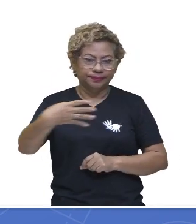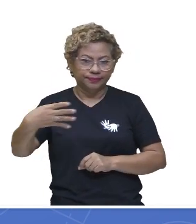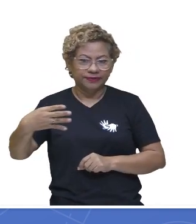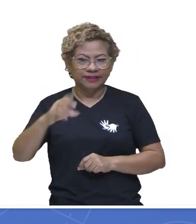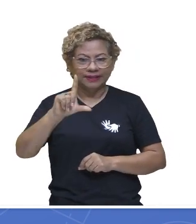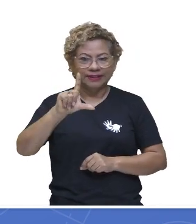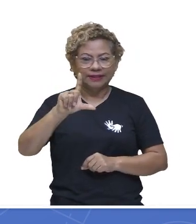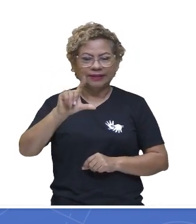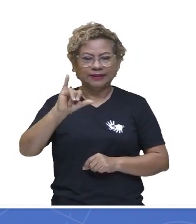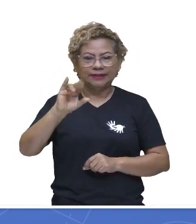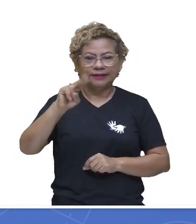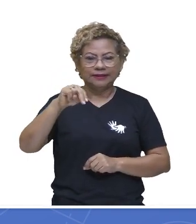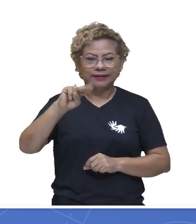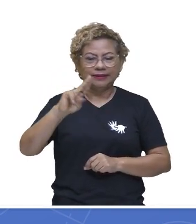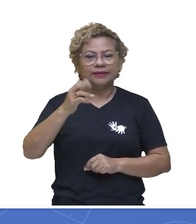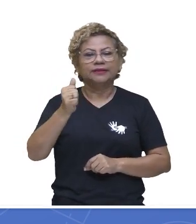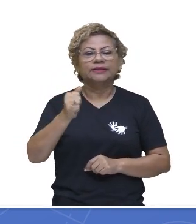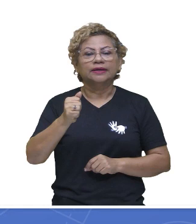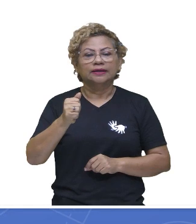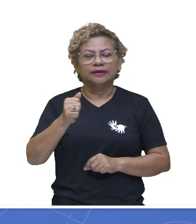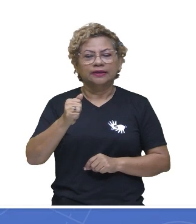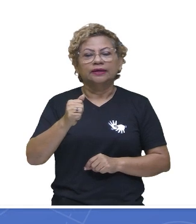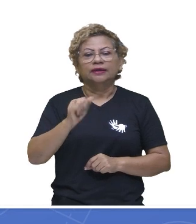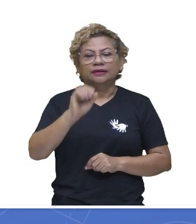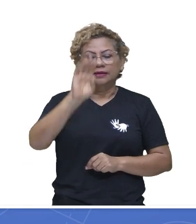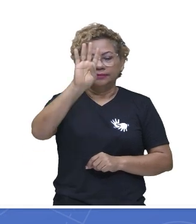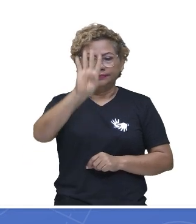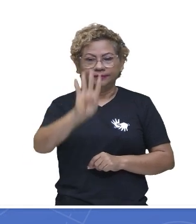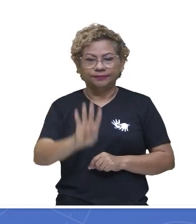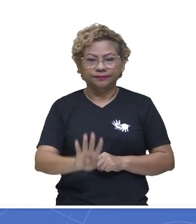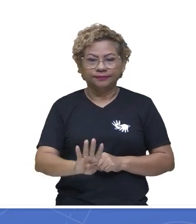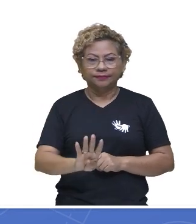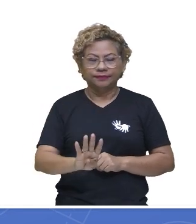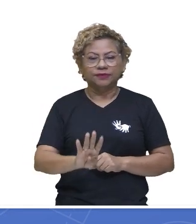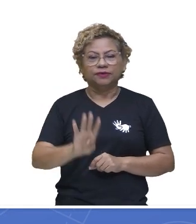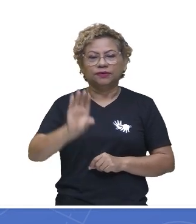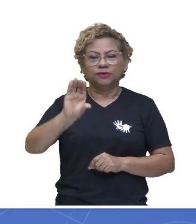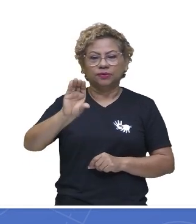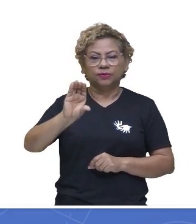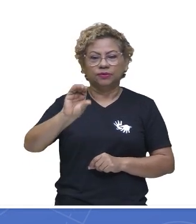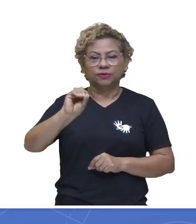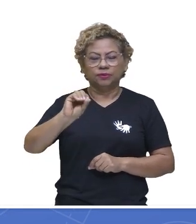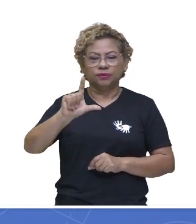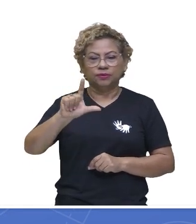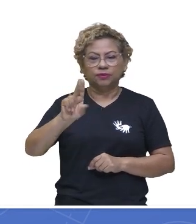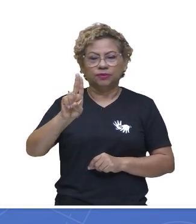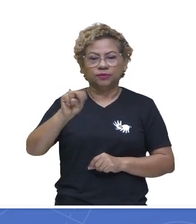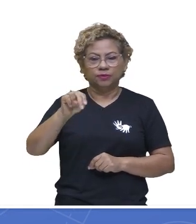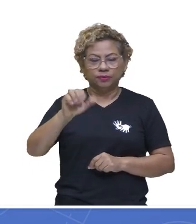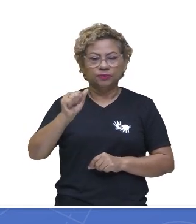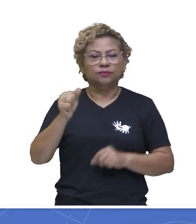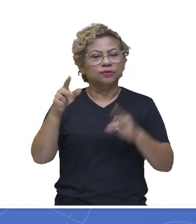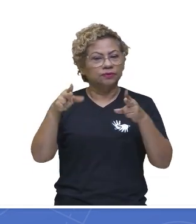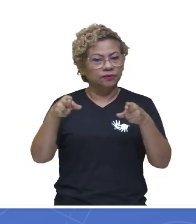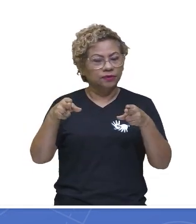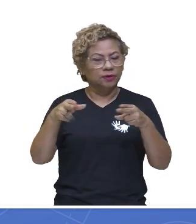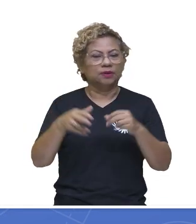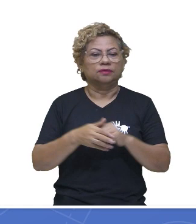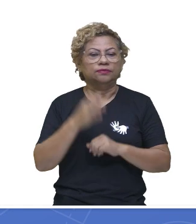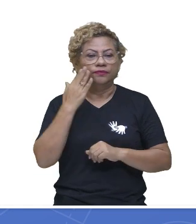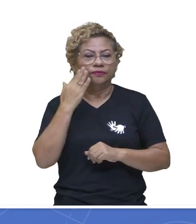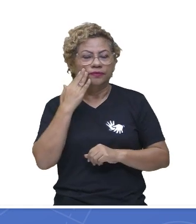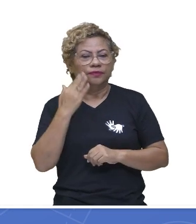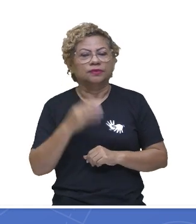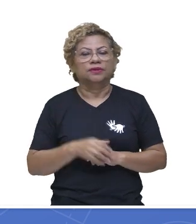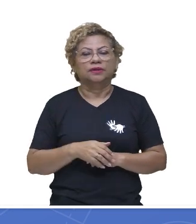se o número de colunas da primeira matriz for igual ao número de linhas da segunda matriz. Daqui a pouco eu vou dar um exemplo para